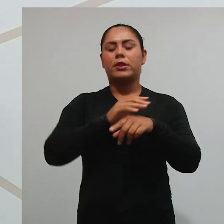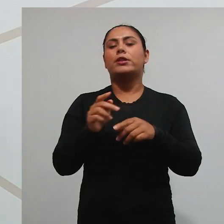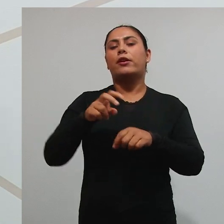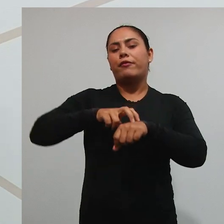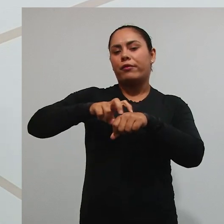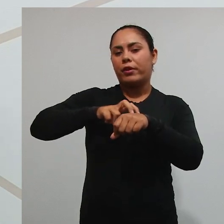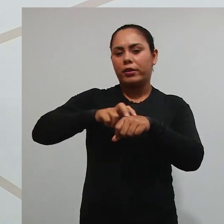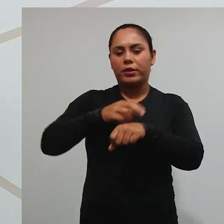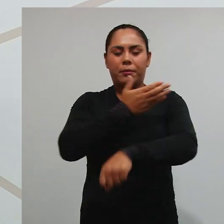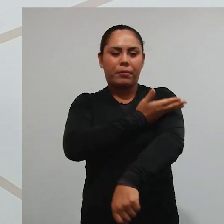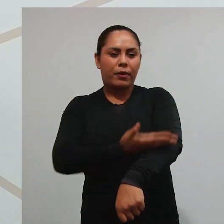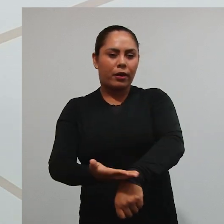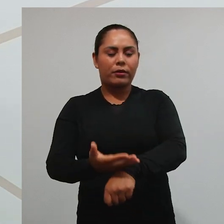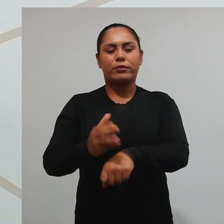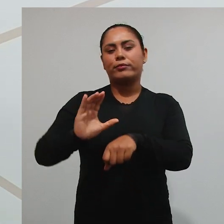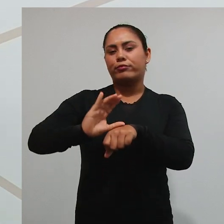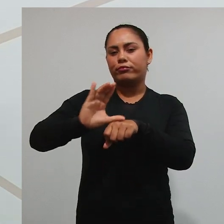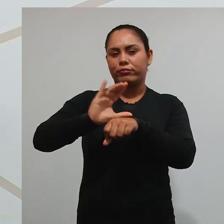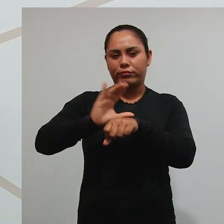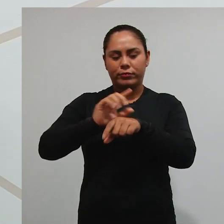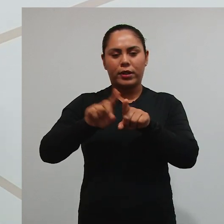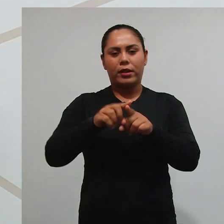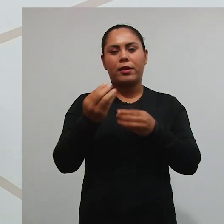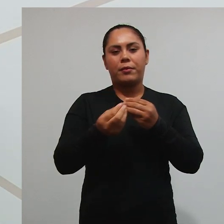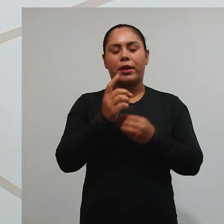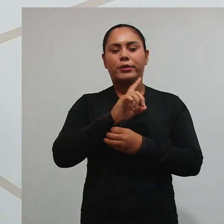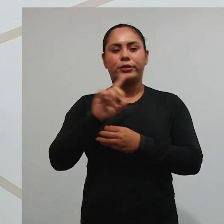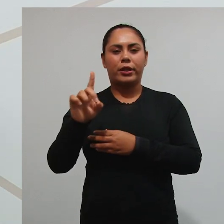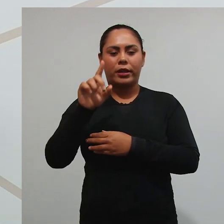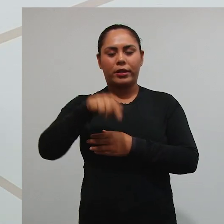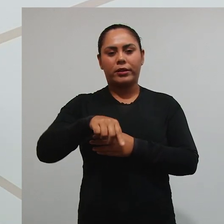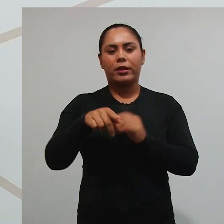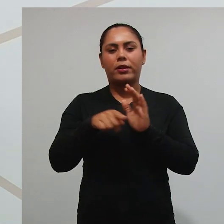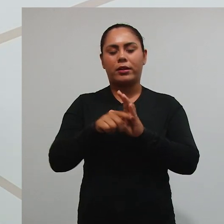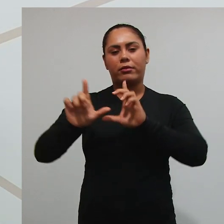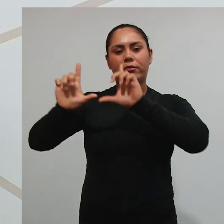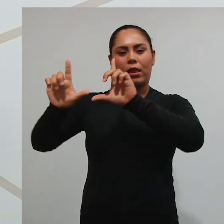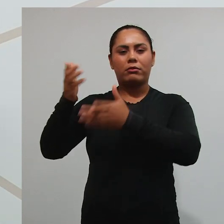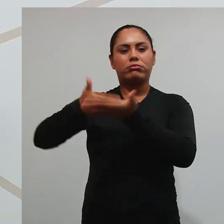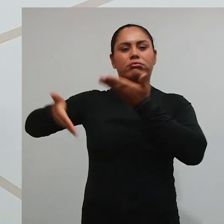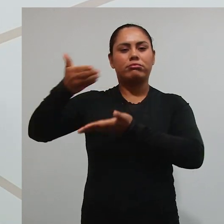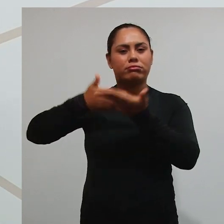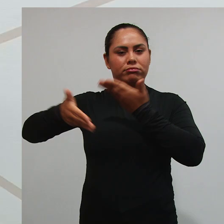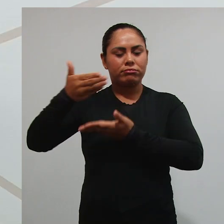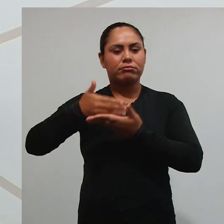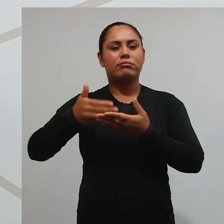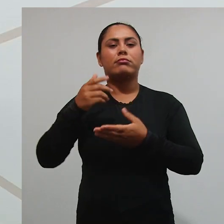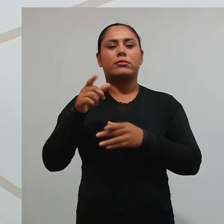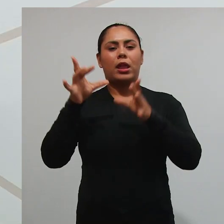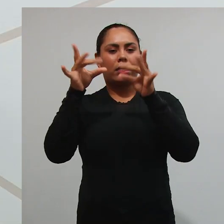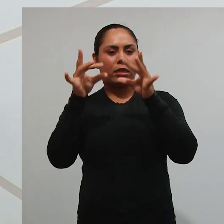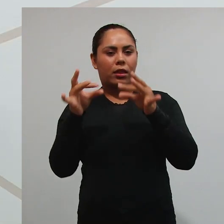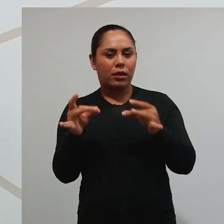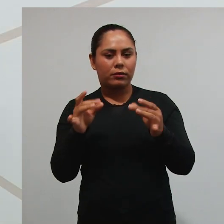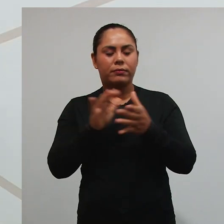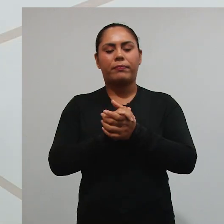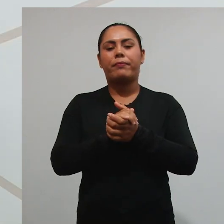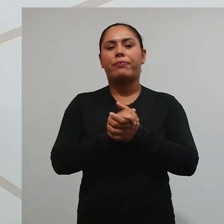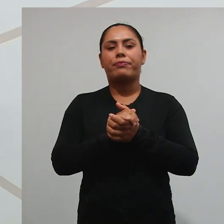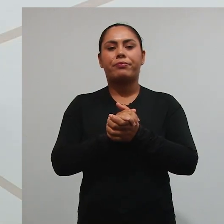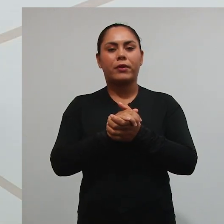tons verdes, branco e cinza. À minha direita está a nossa tela interativa, que a gente faz altas